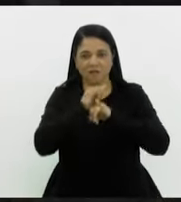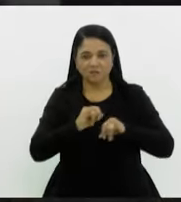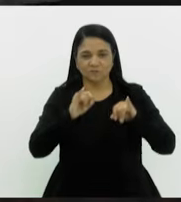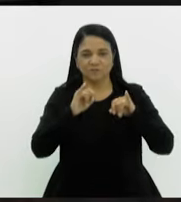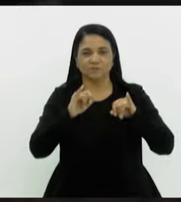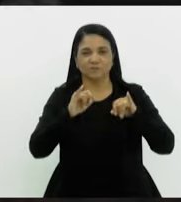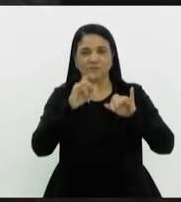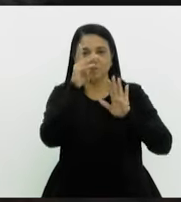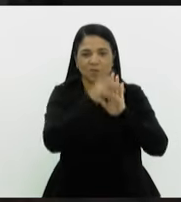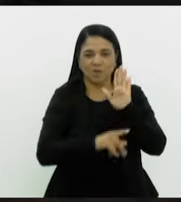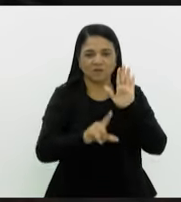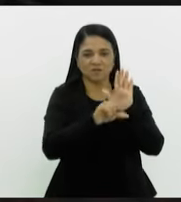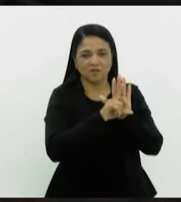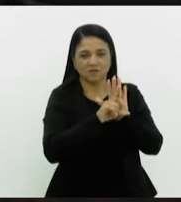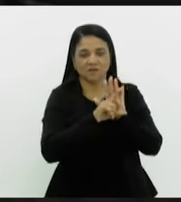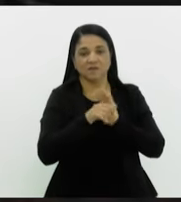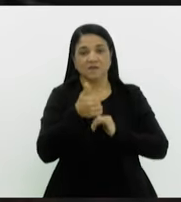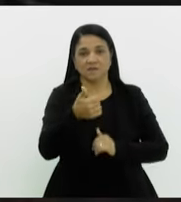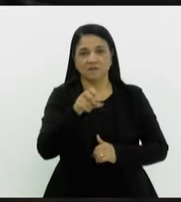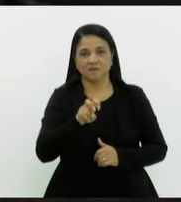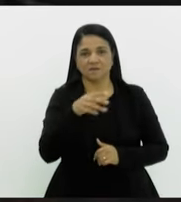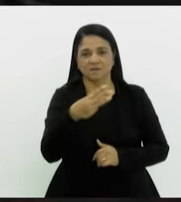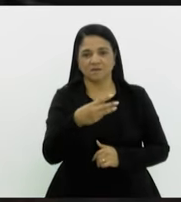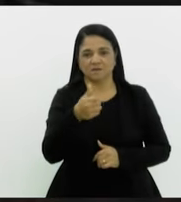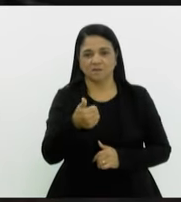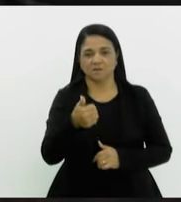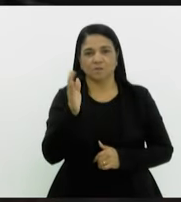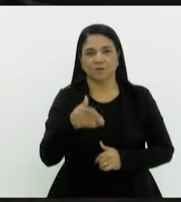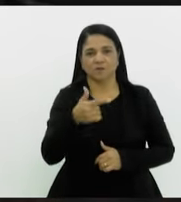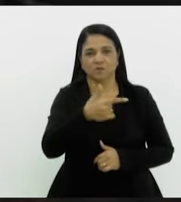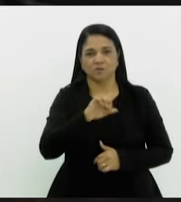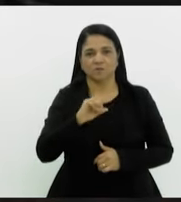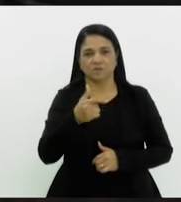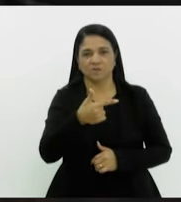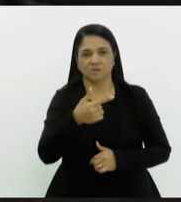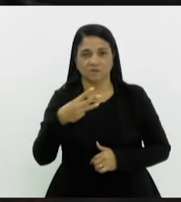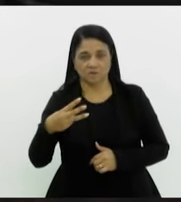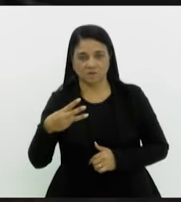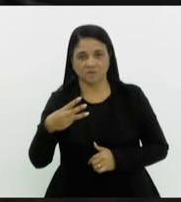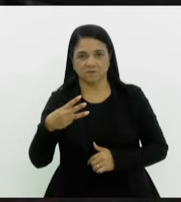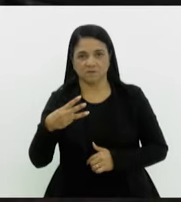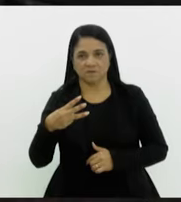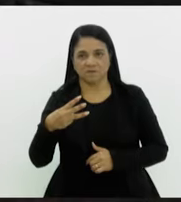Anuncio projeto de lei número 1531, de 2023,